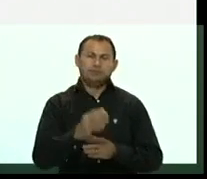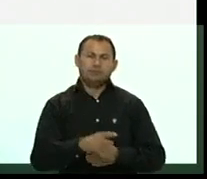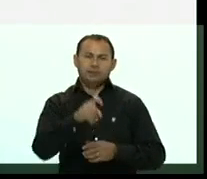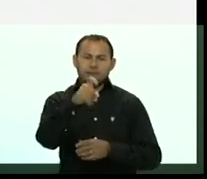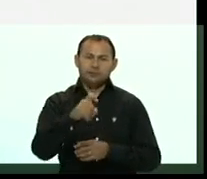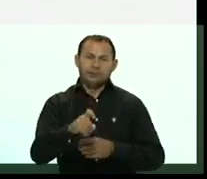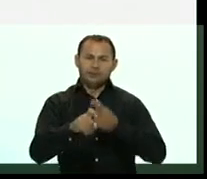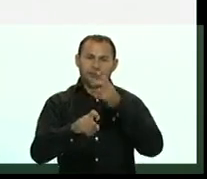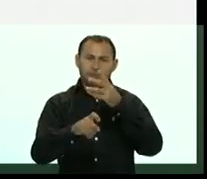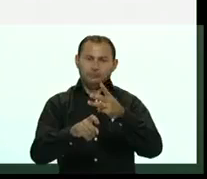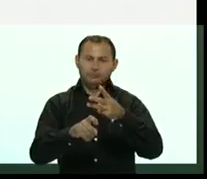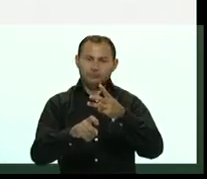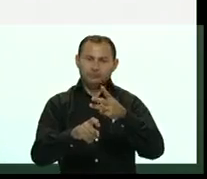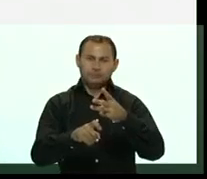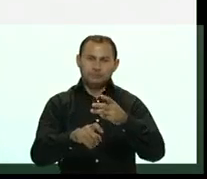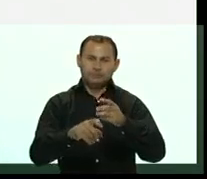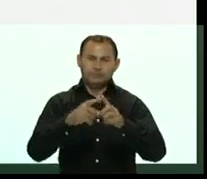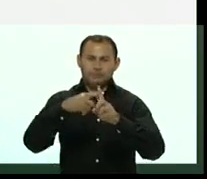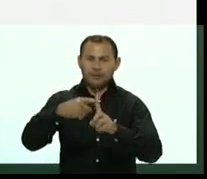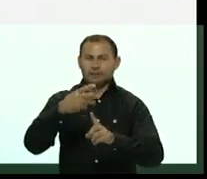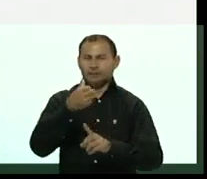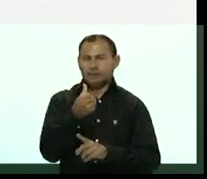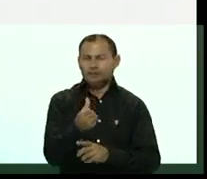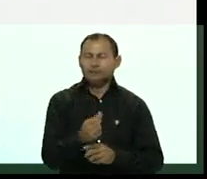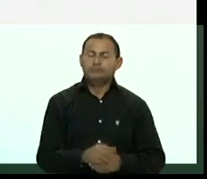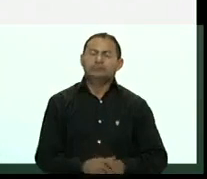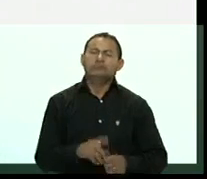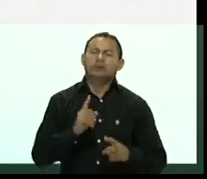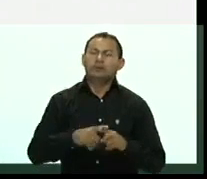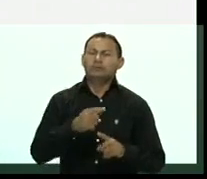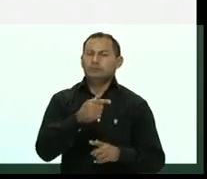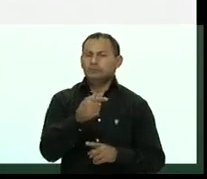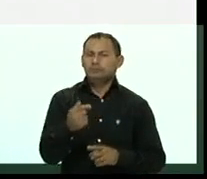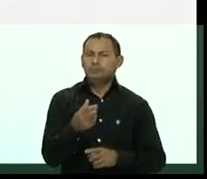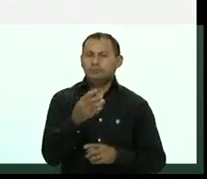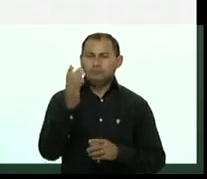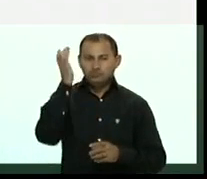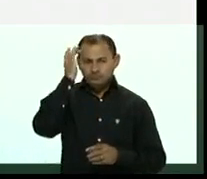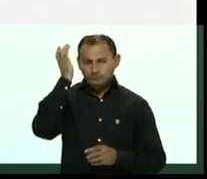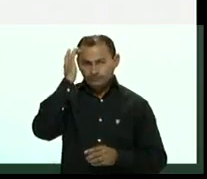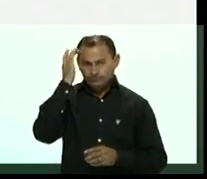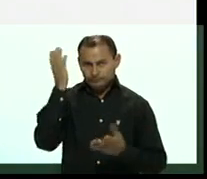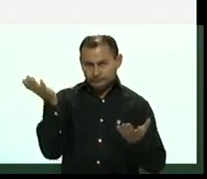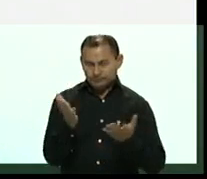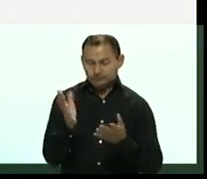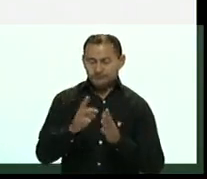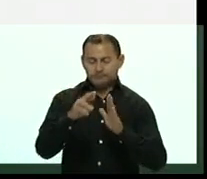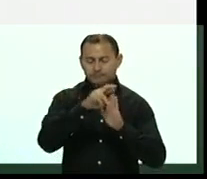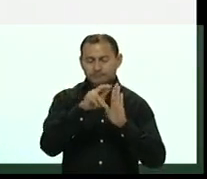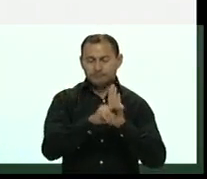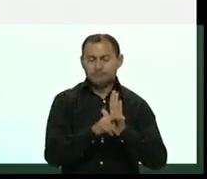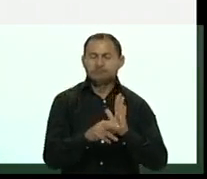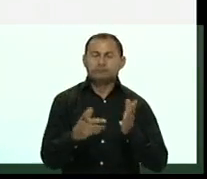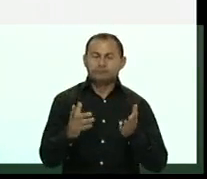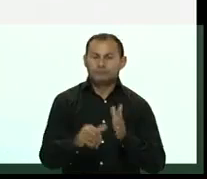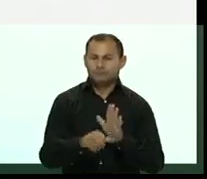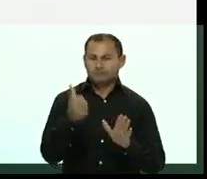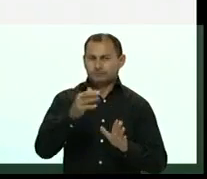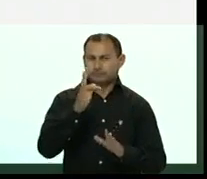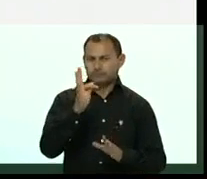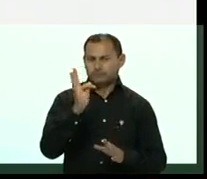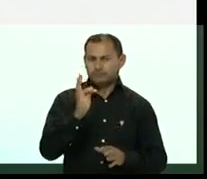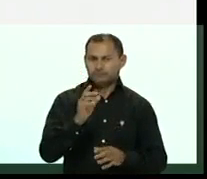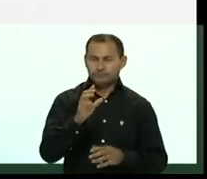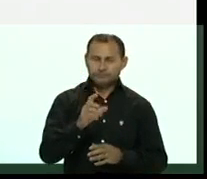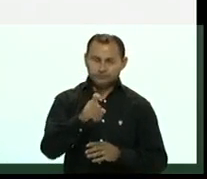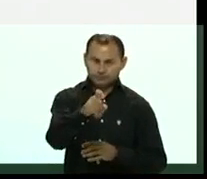x ao cubo mais 6. Menos, porque a gente tem um menos na nossa fórmula agora, na nossa regrinha, a primeira função,